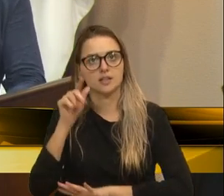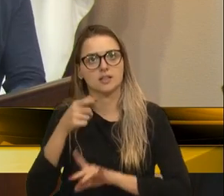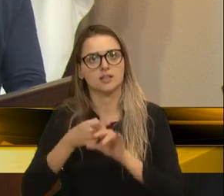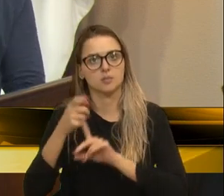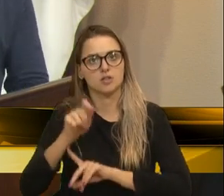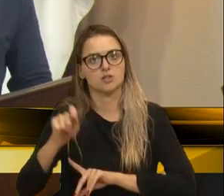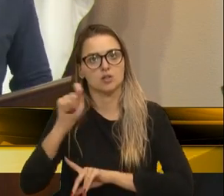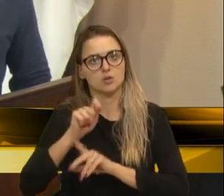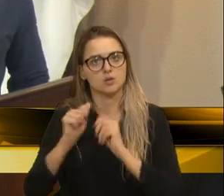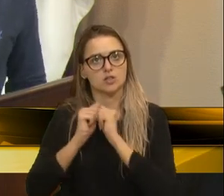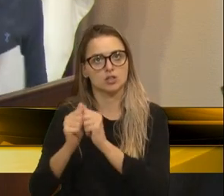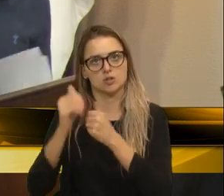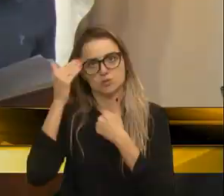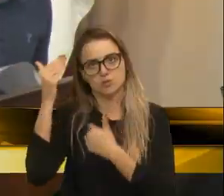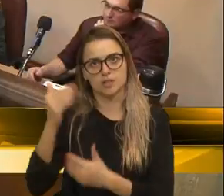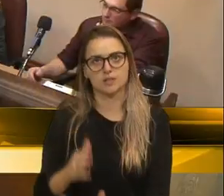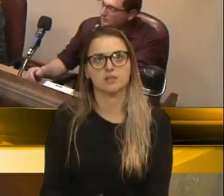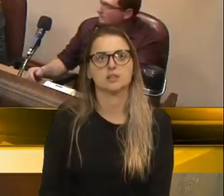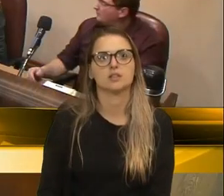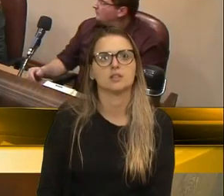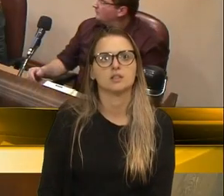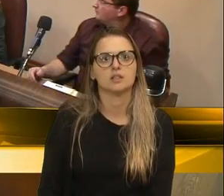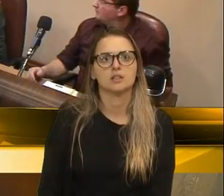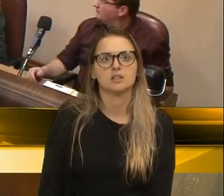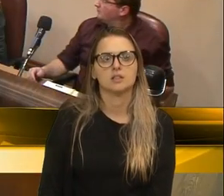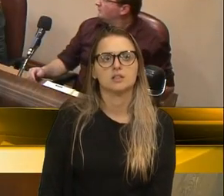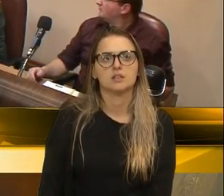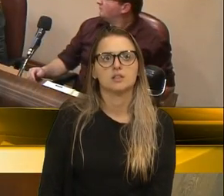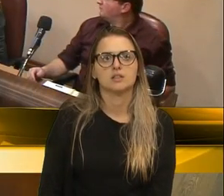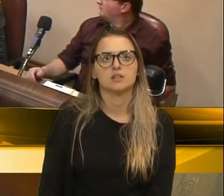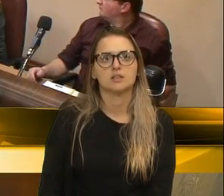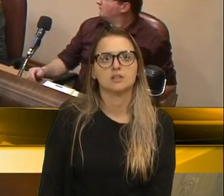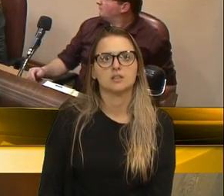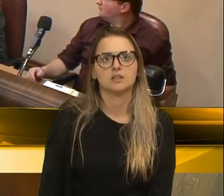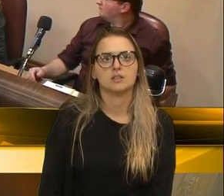nossa agenda. Obrigado. Bem,